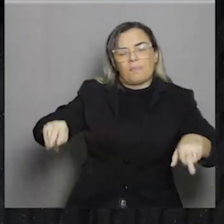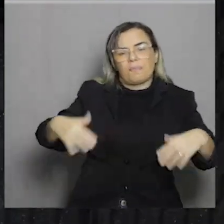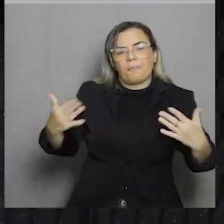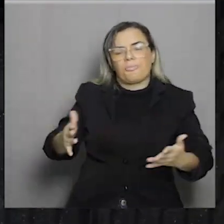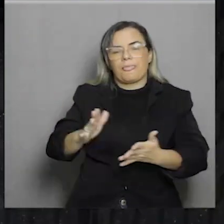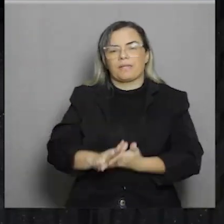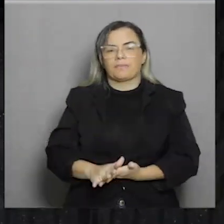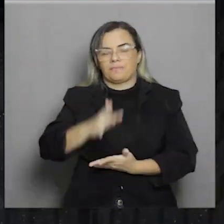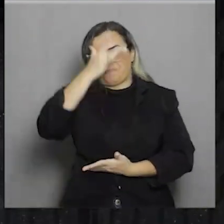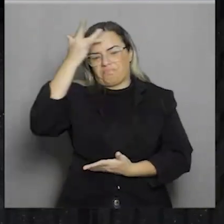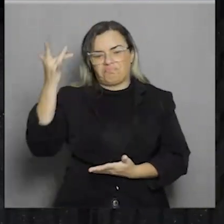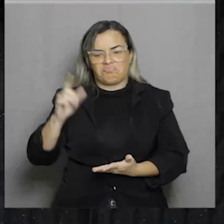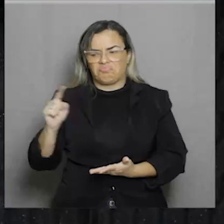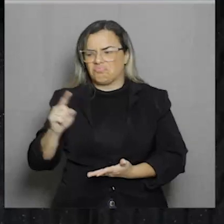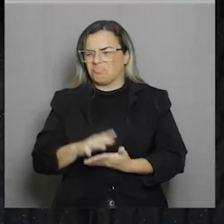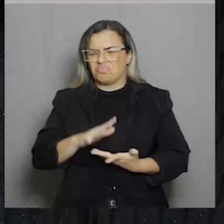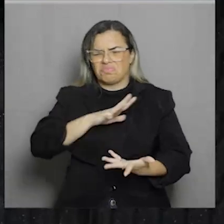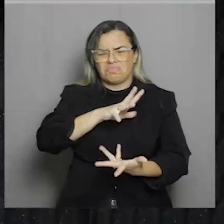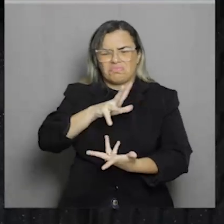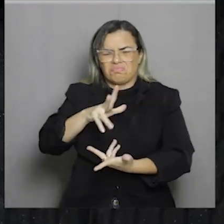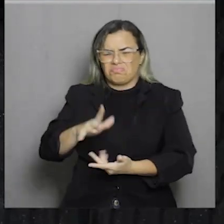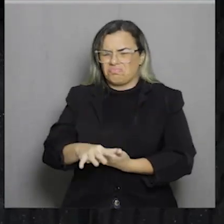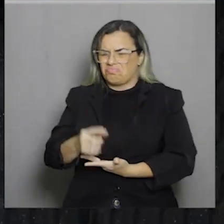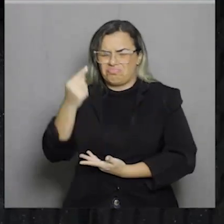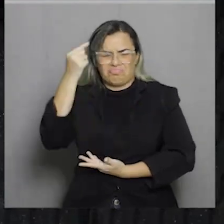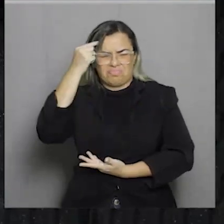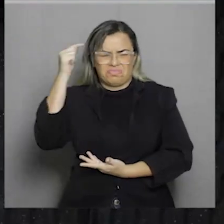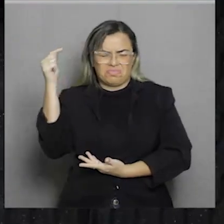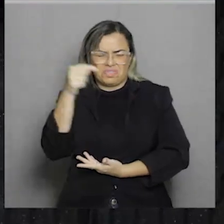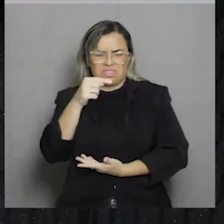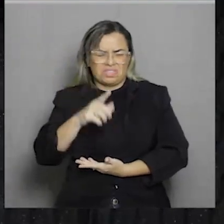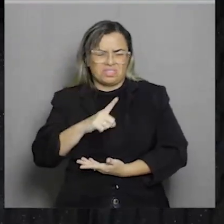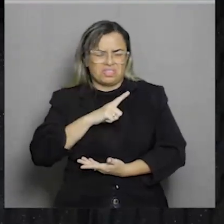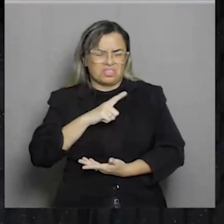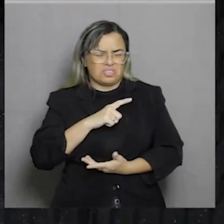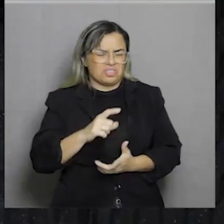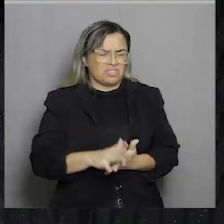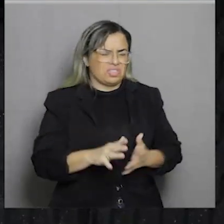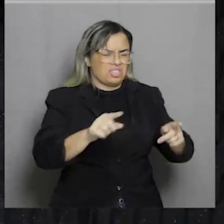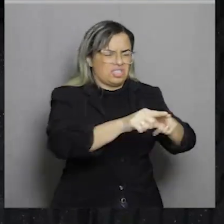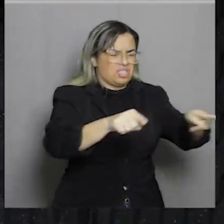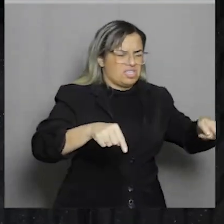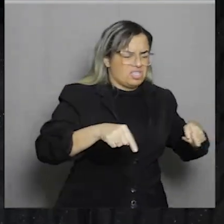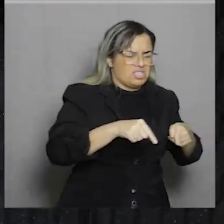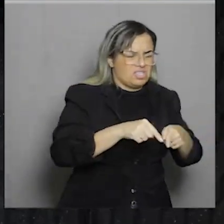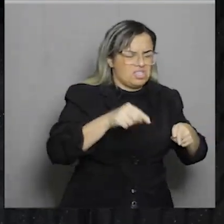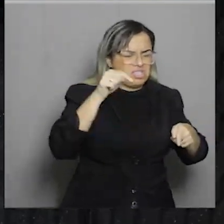Muitas pessoas no mundo não imaginavam que existiam esses territórios